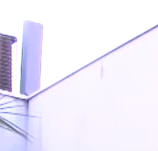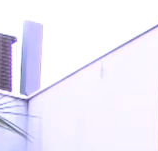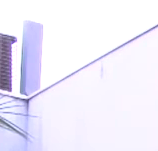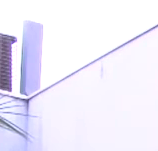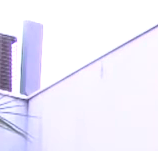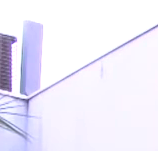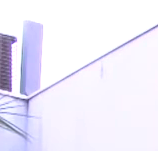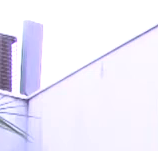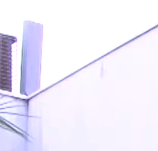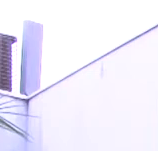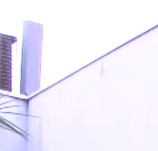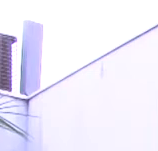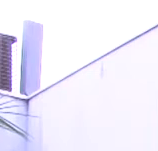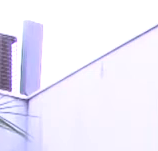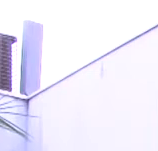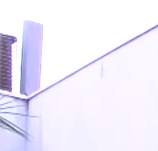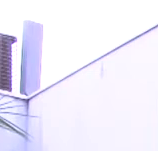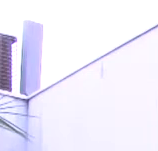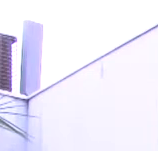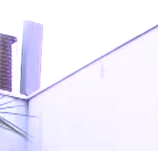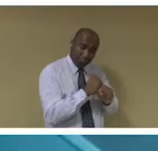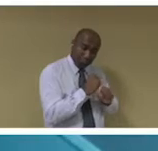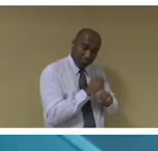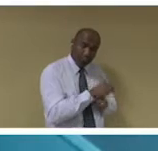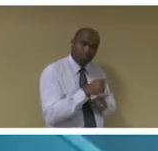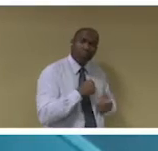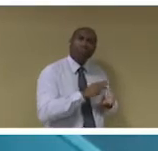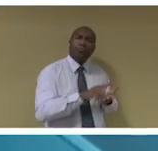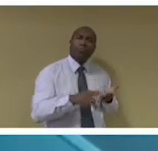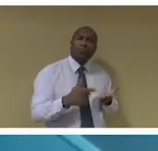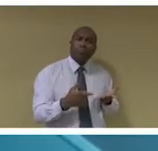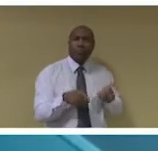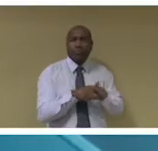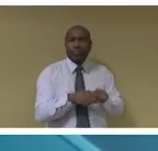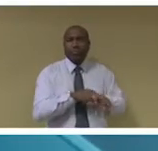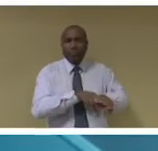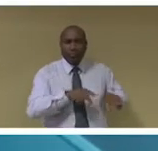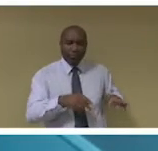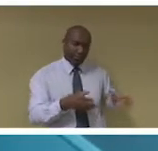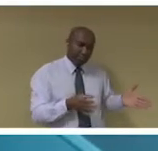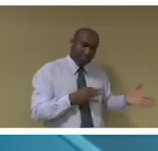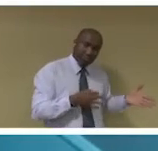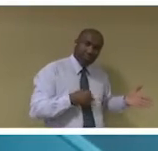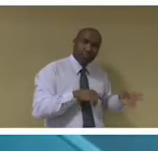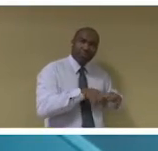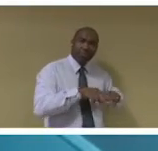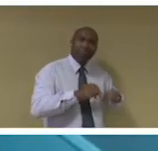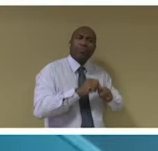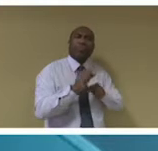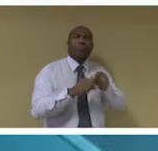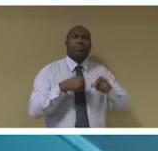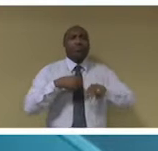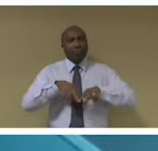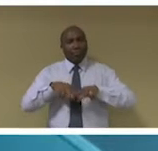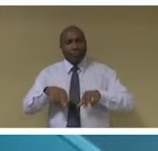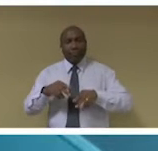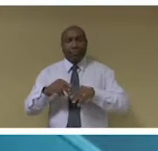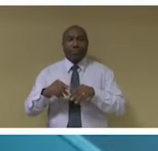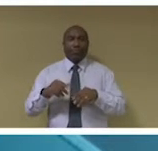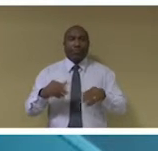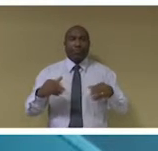envolvendo a Prefeitura de Sinop. Isso porque, segundo o relator do processo, o conselheiro Luiz Carlos